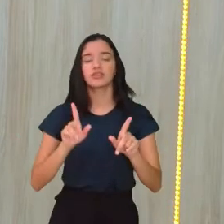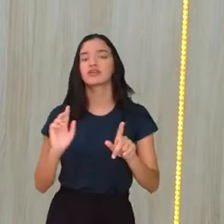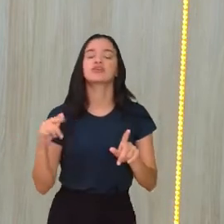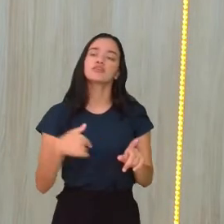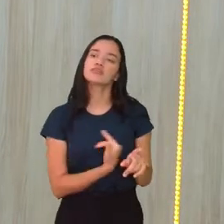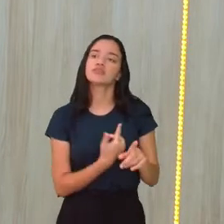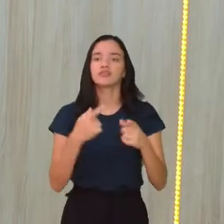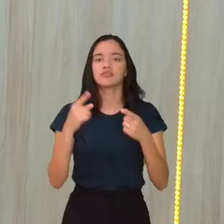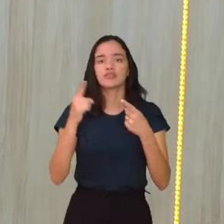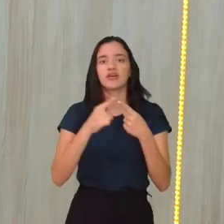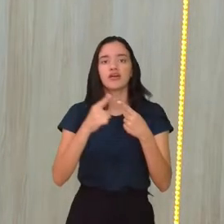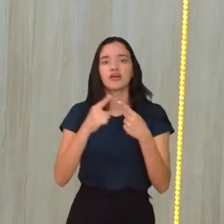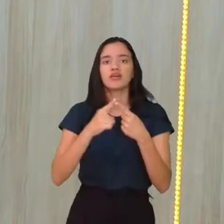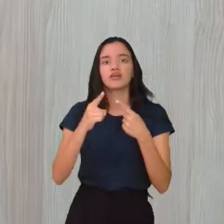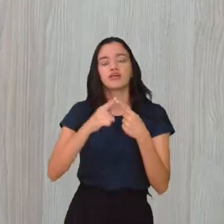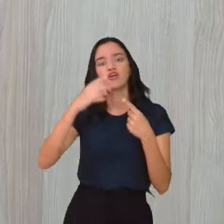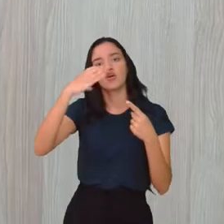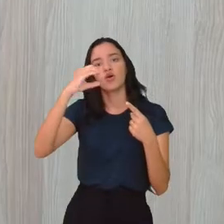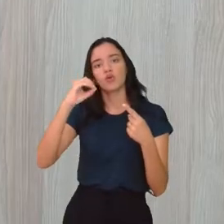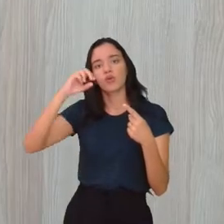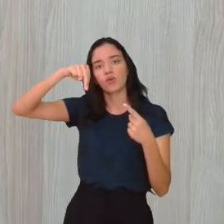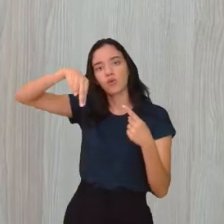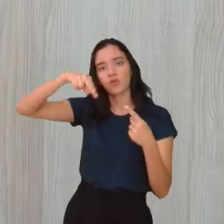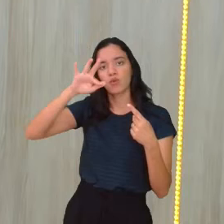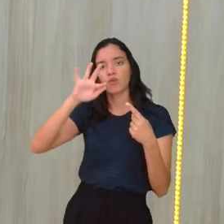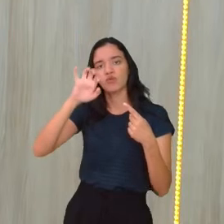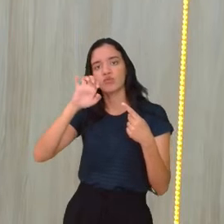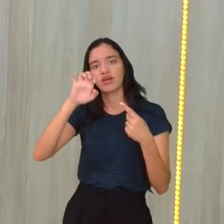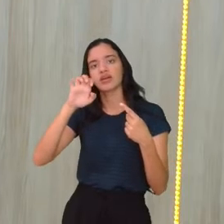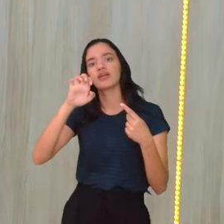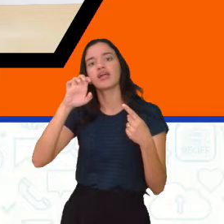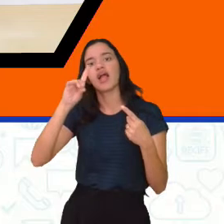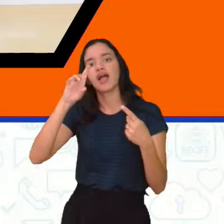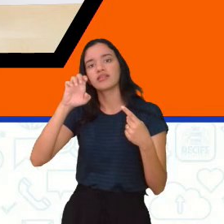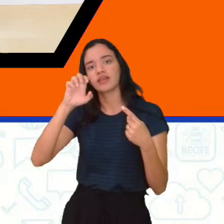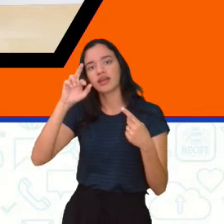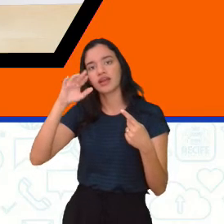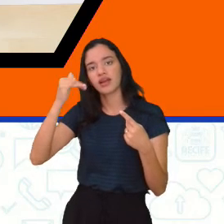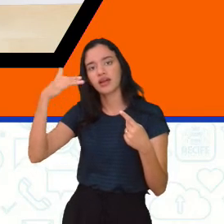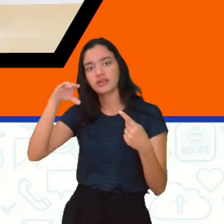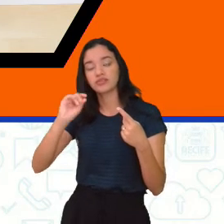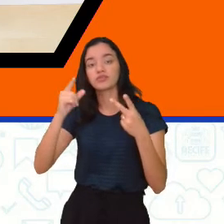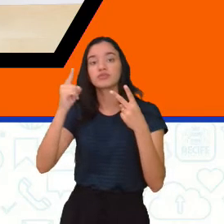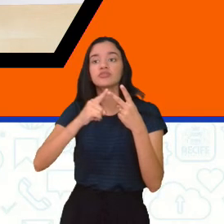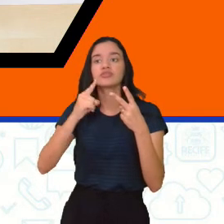gente tem as confederações, as federações e as